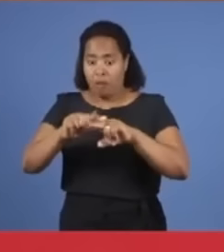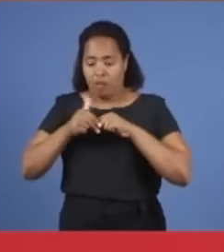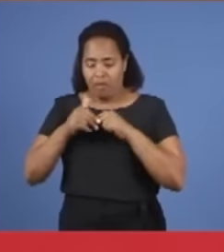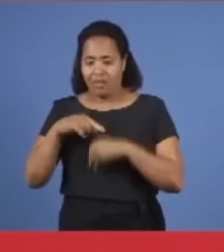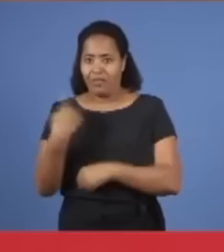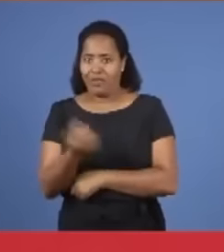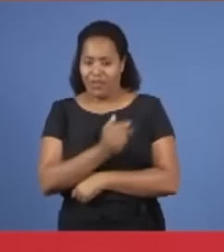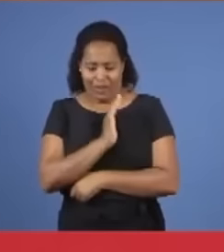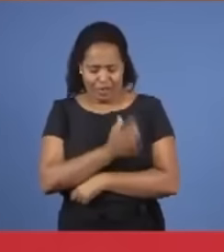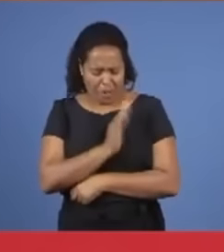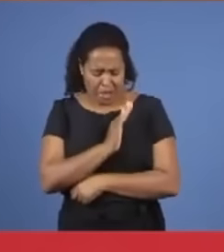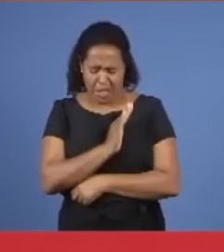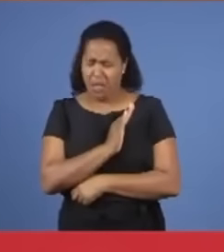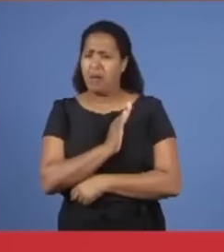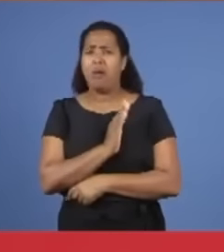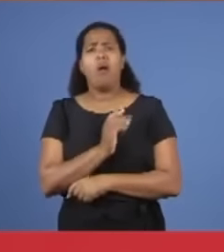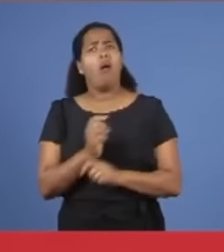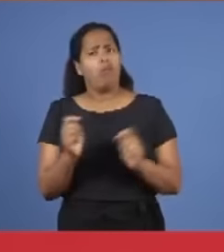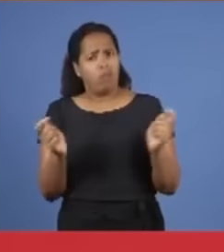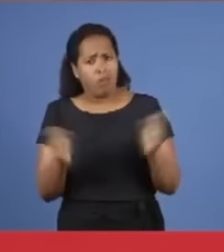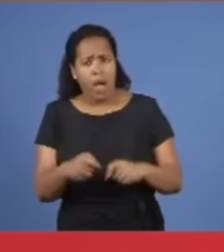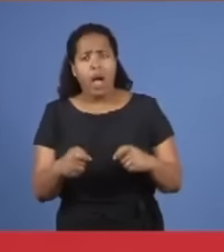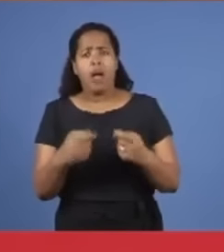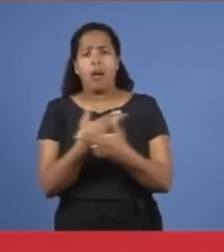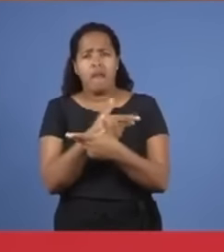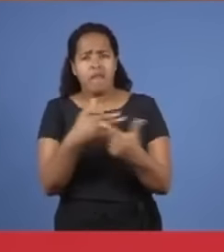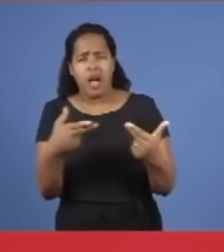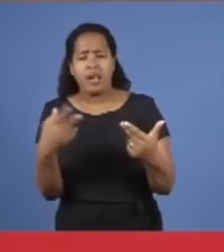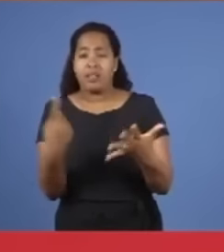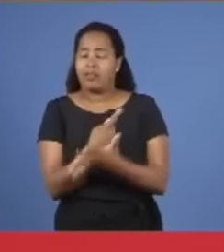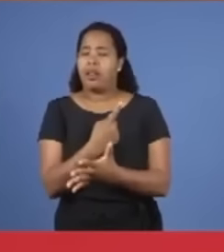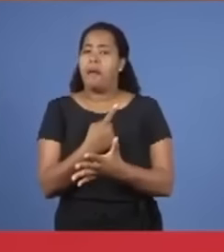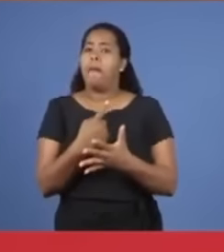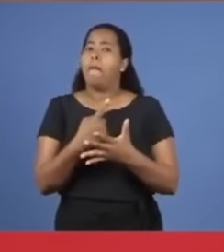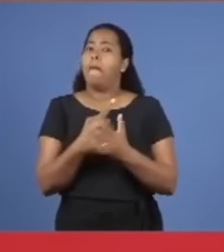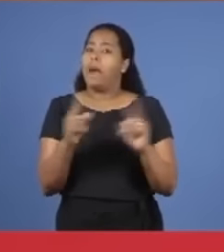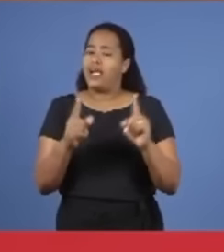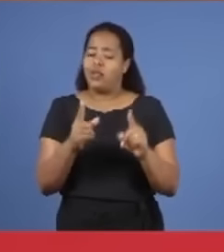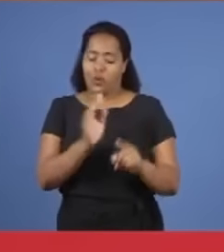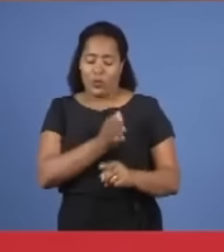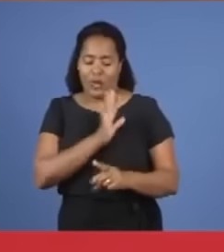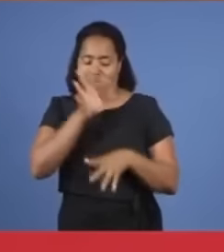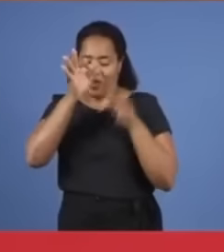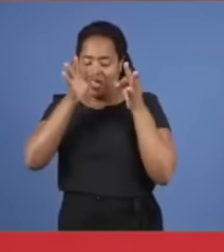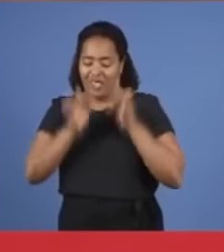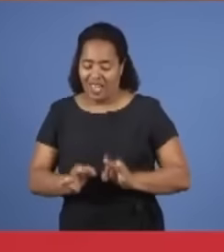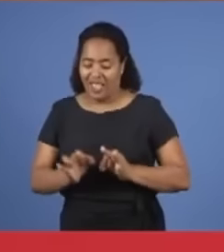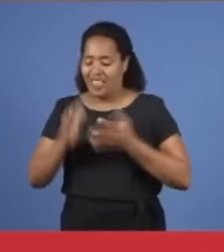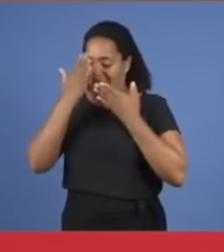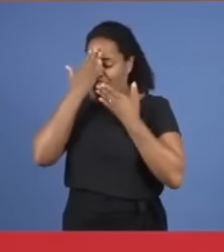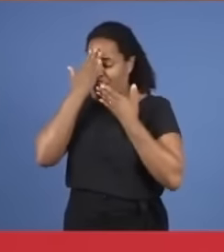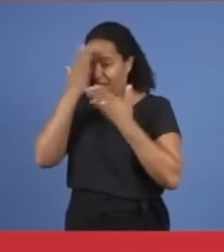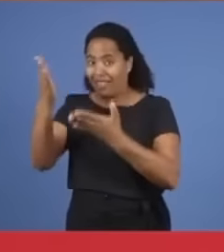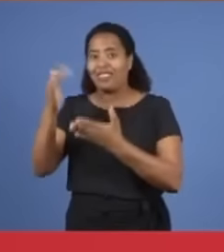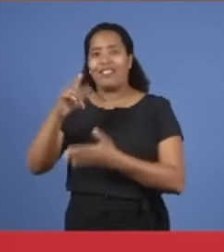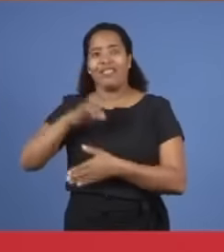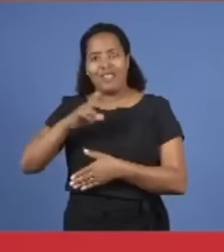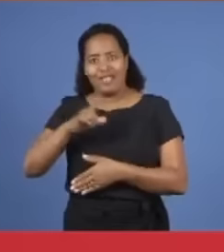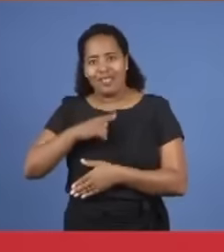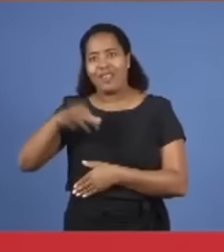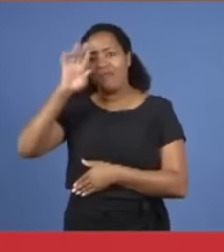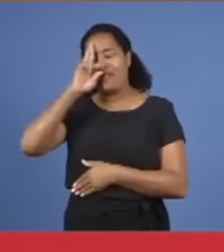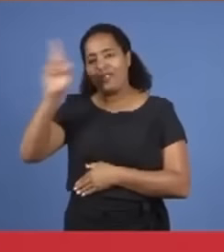coração, pode acontecer muita coisa conosco, mas uma coisa está garantida no nosso coração: a gratidão que nós temos ao